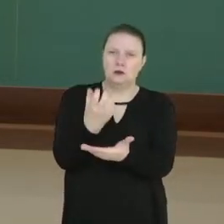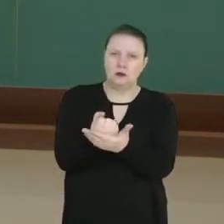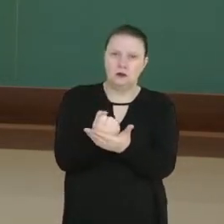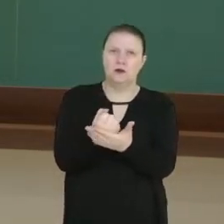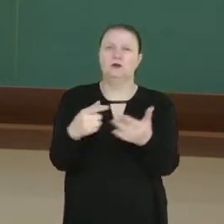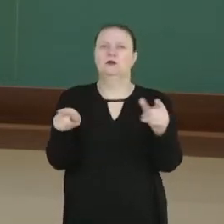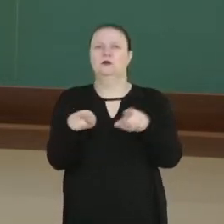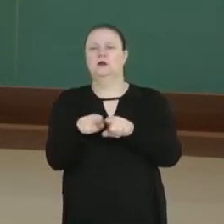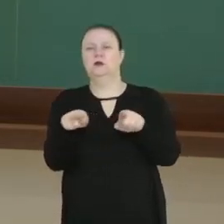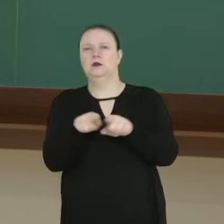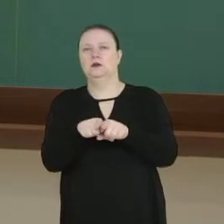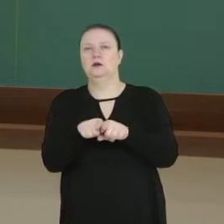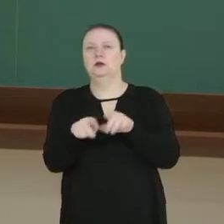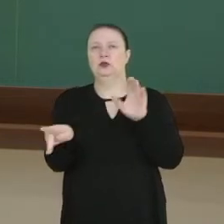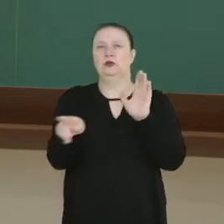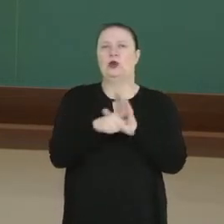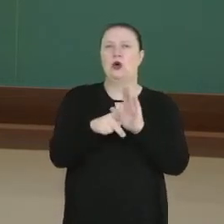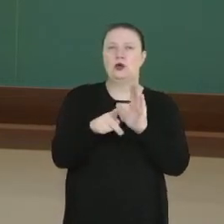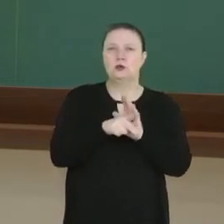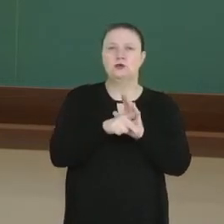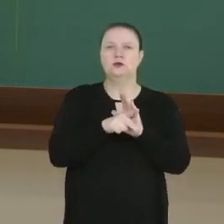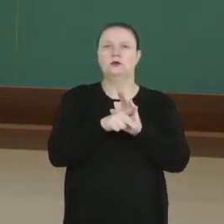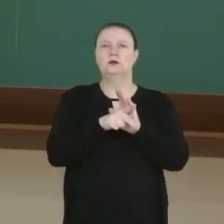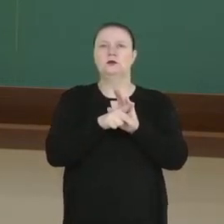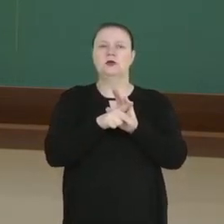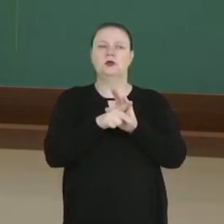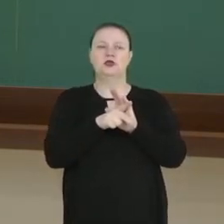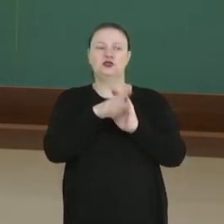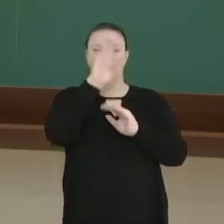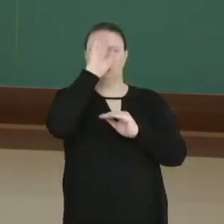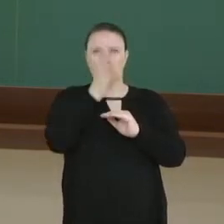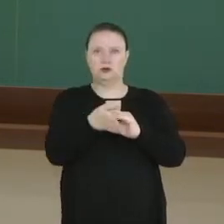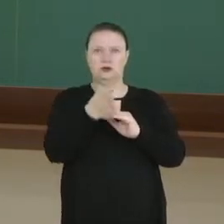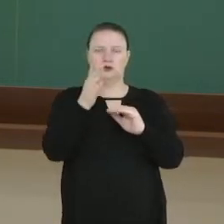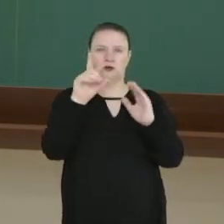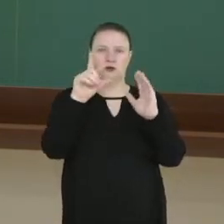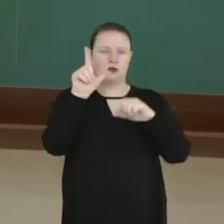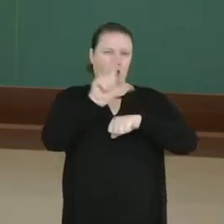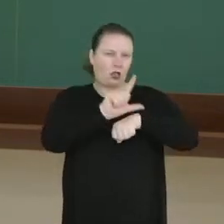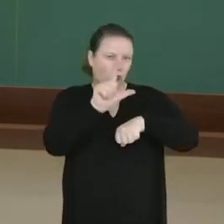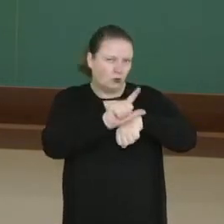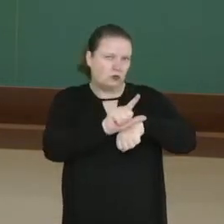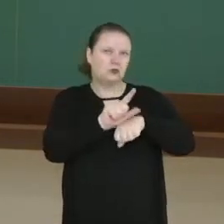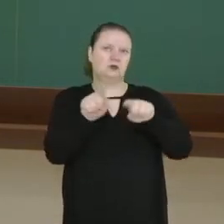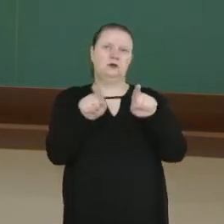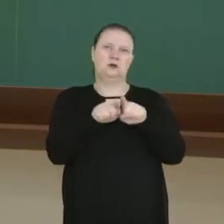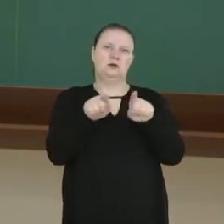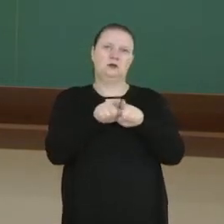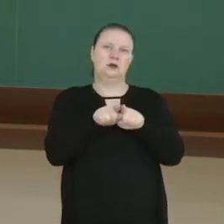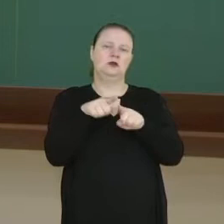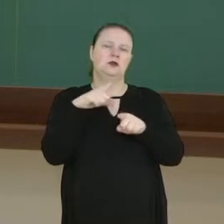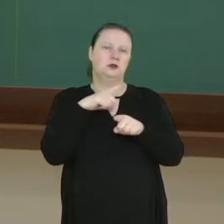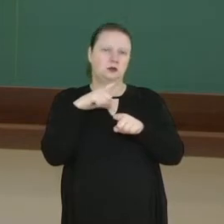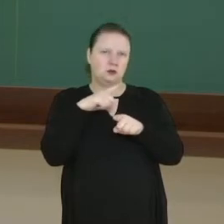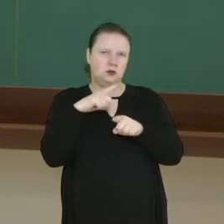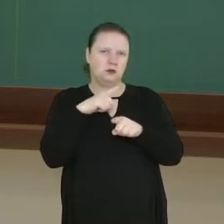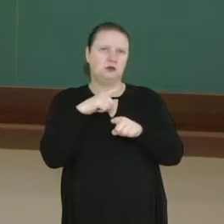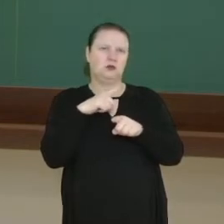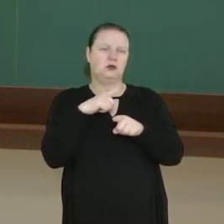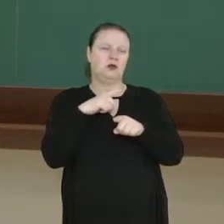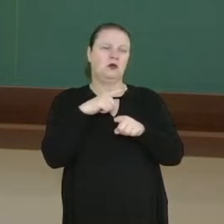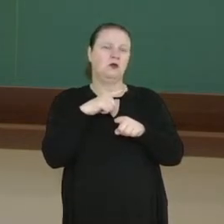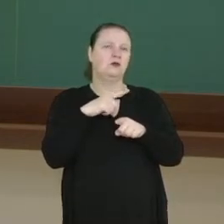no próprio meio de comunicação ali da loja, do vendedor ali, Tem ali um canal de atendimento para